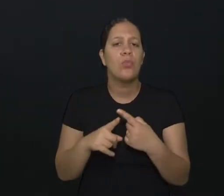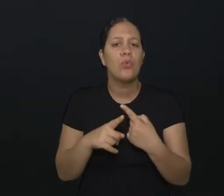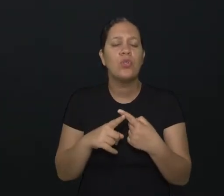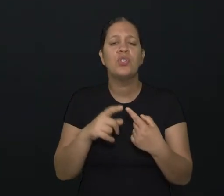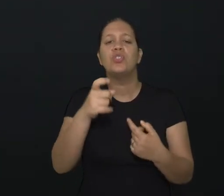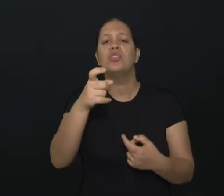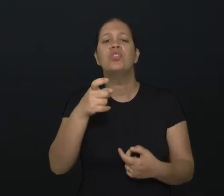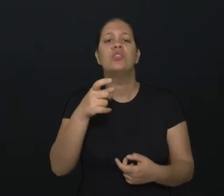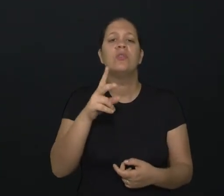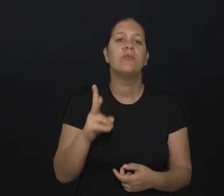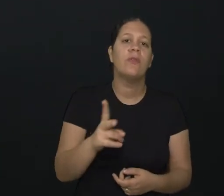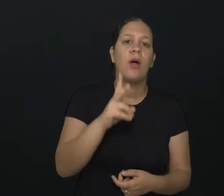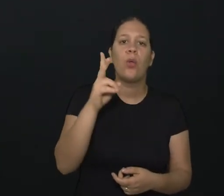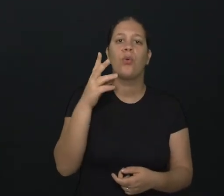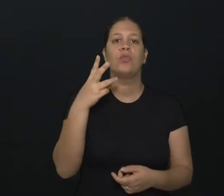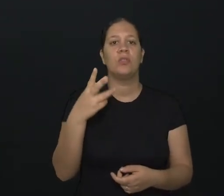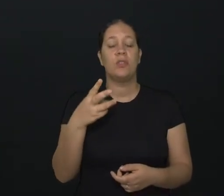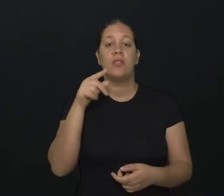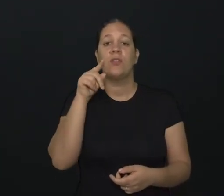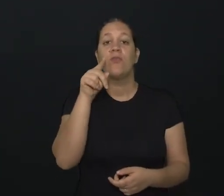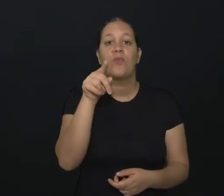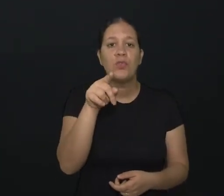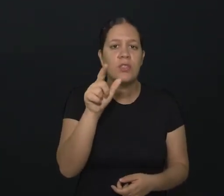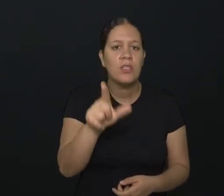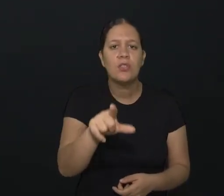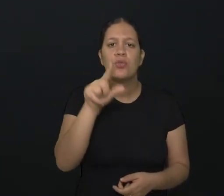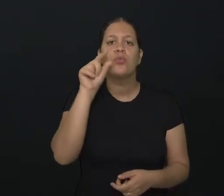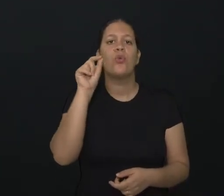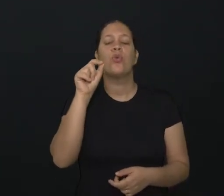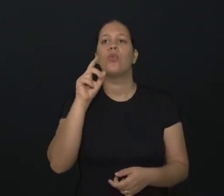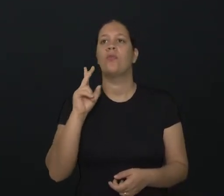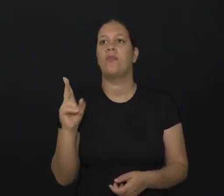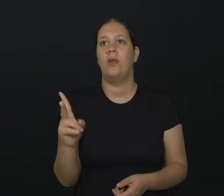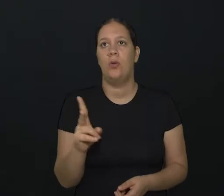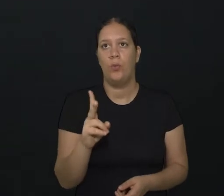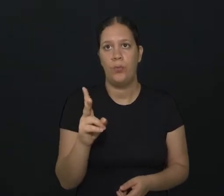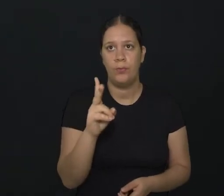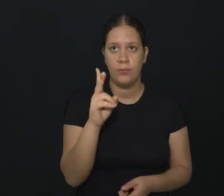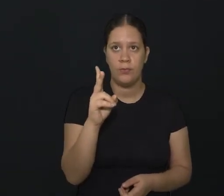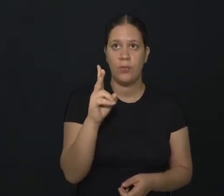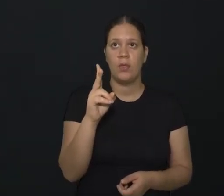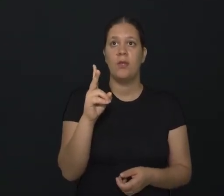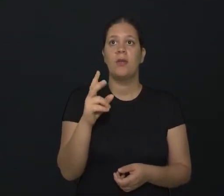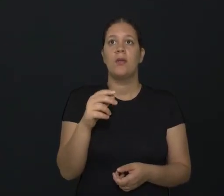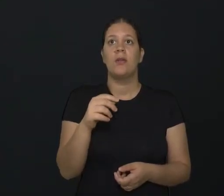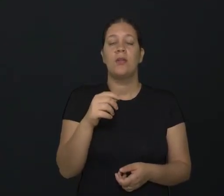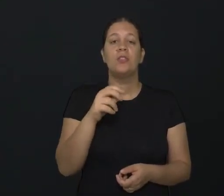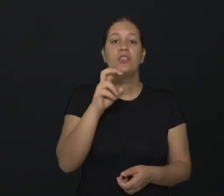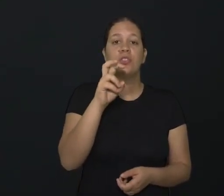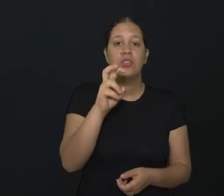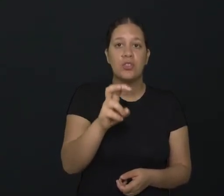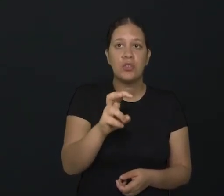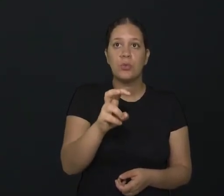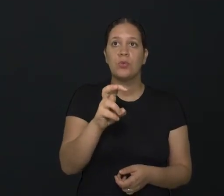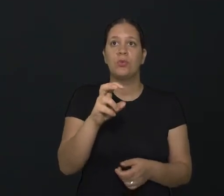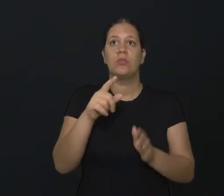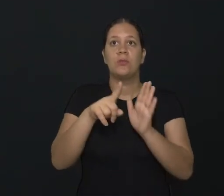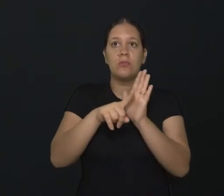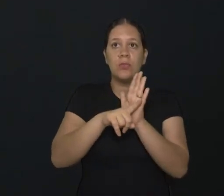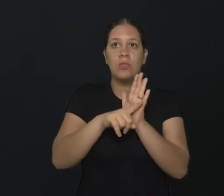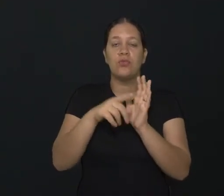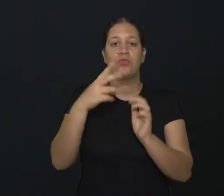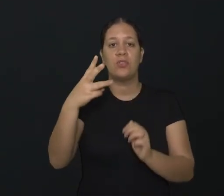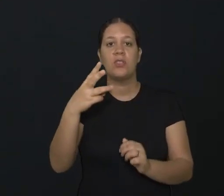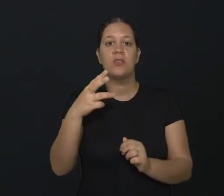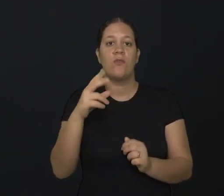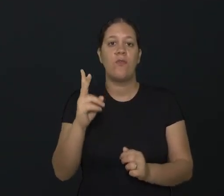por que o x vale 3? De novo, é você quem escolhe o valor, tá bom? Então, sendo x igual a 3, 5